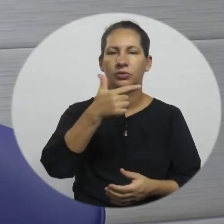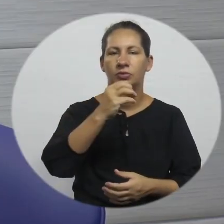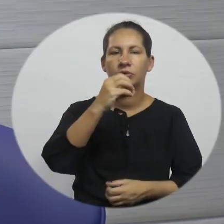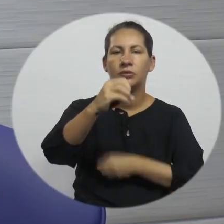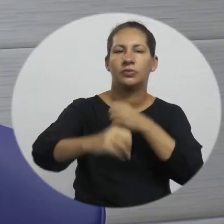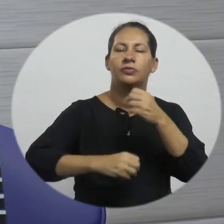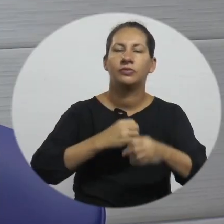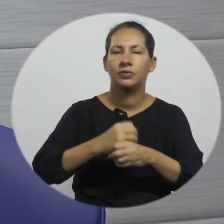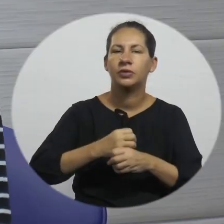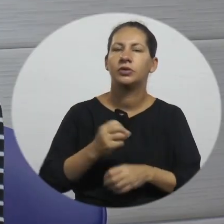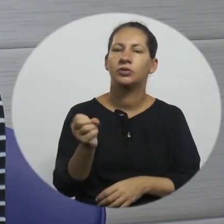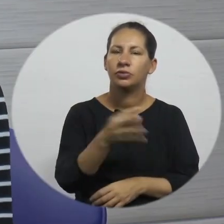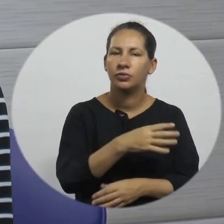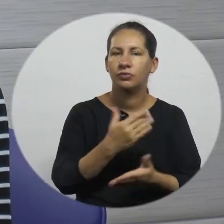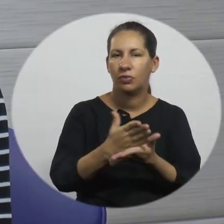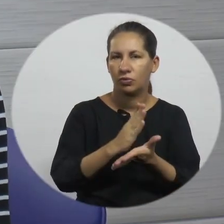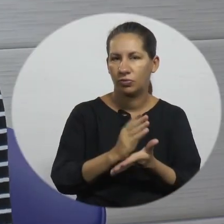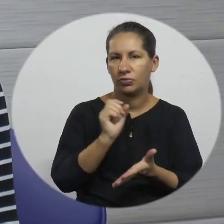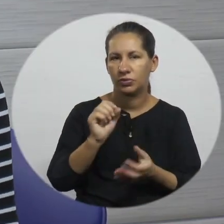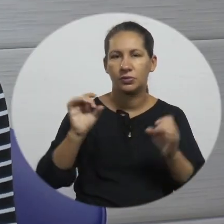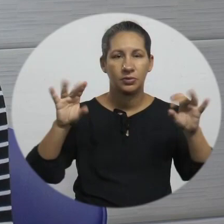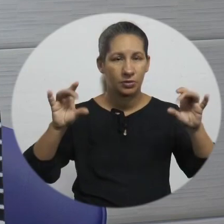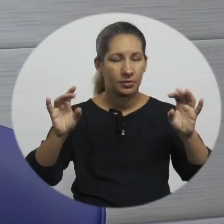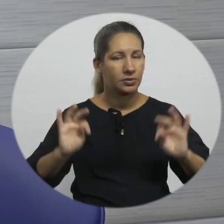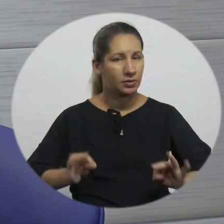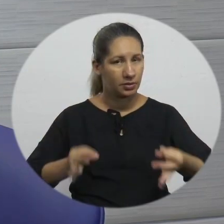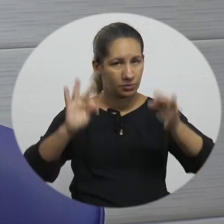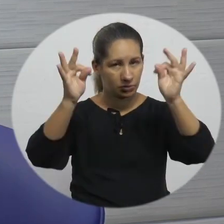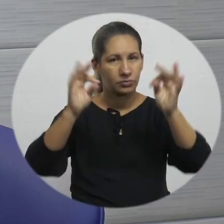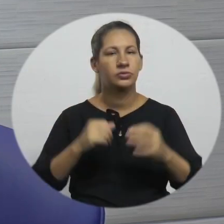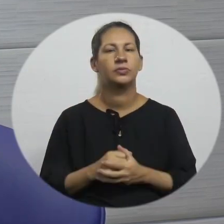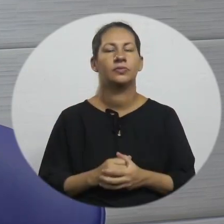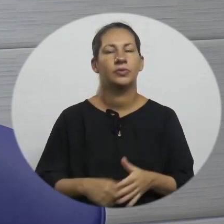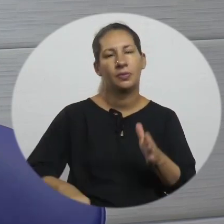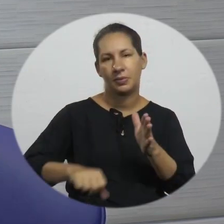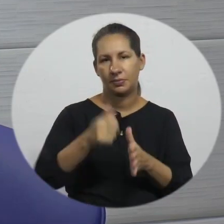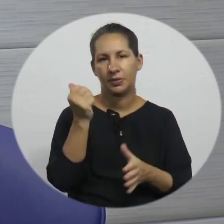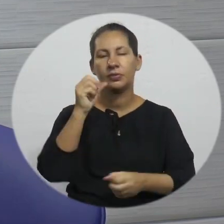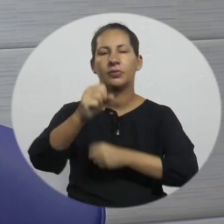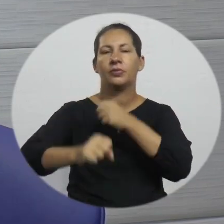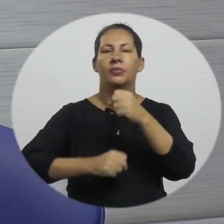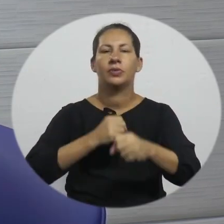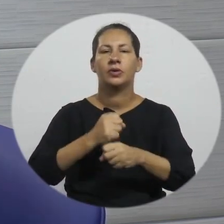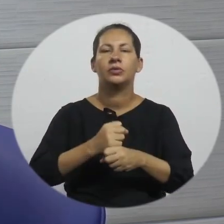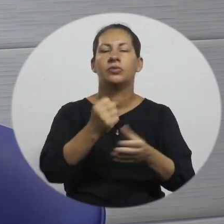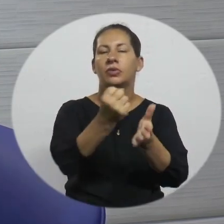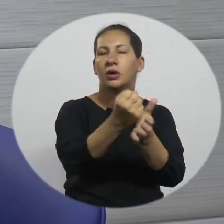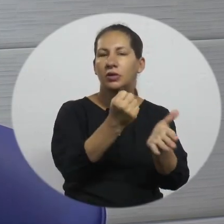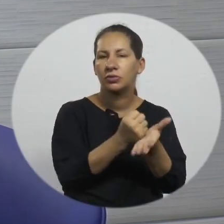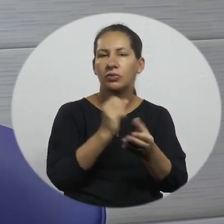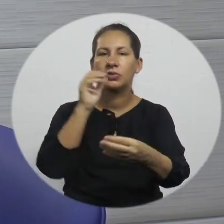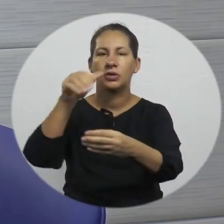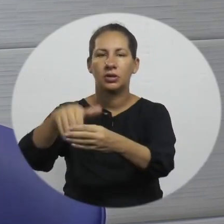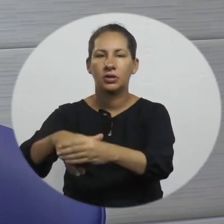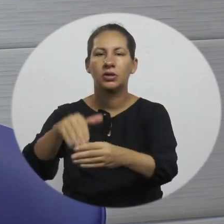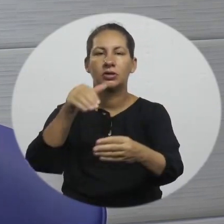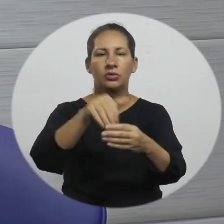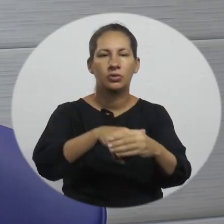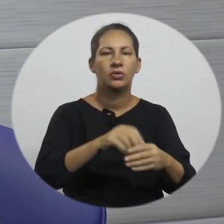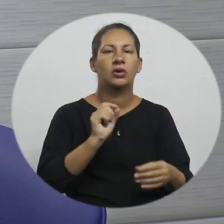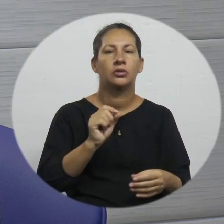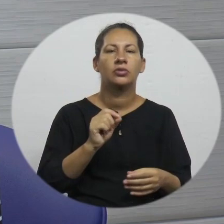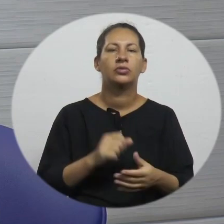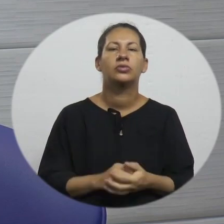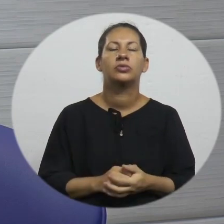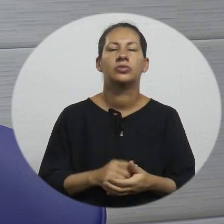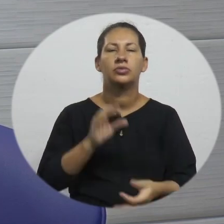de 2020 vai contar com algumas novidades, principalmente na área tecnológica. Esse vai ser o primeiro ano em que os cartórios eleitorais vão fazer uso